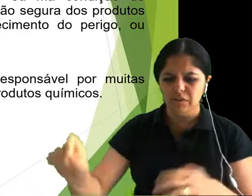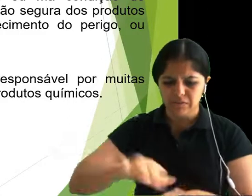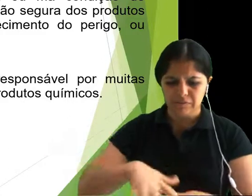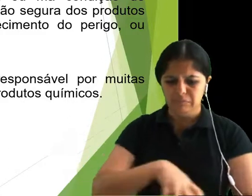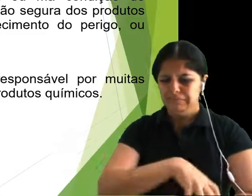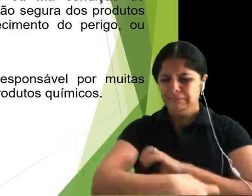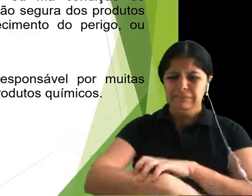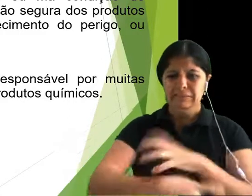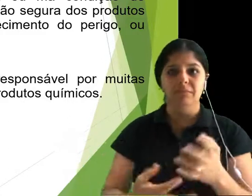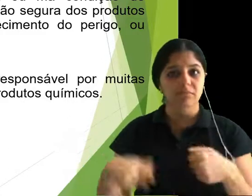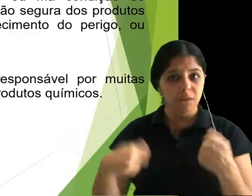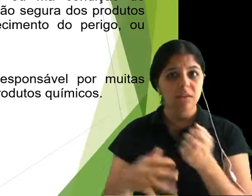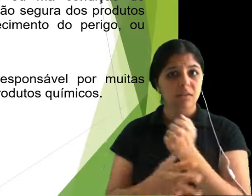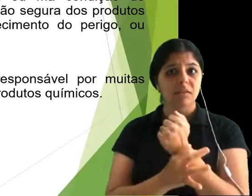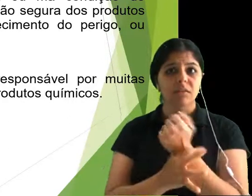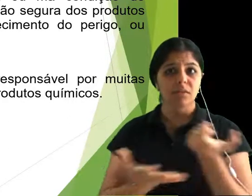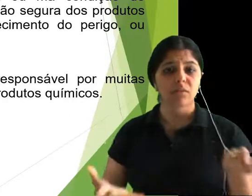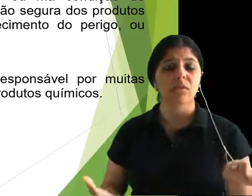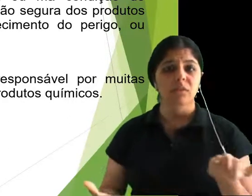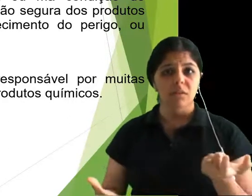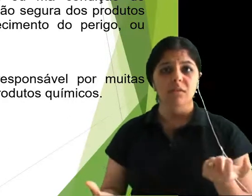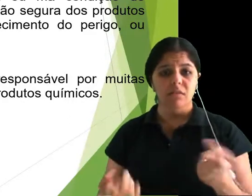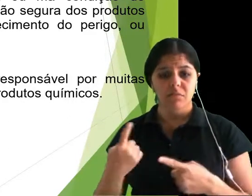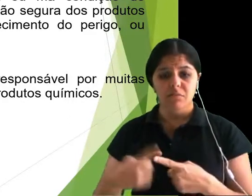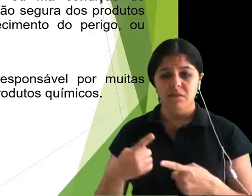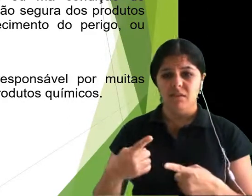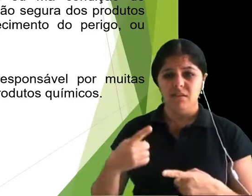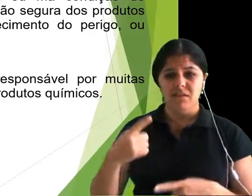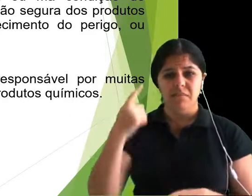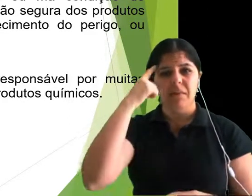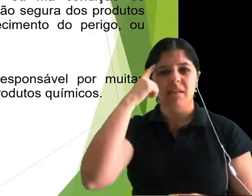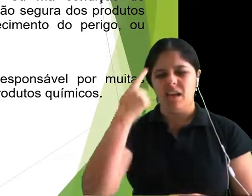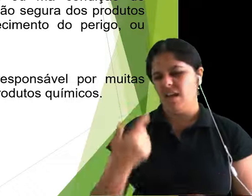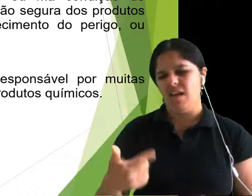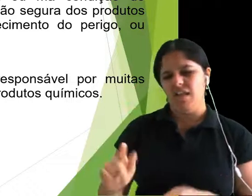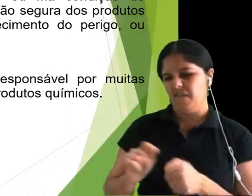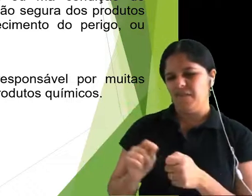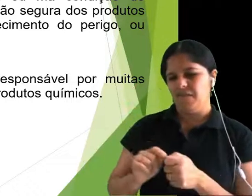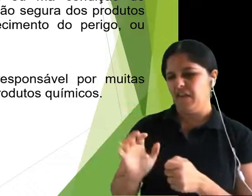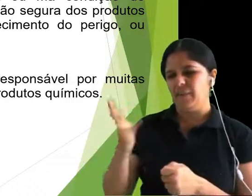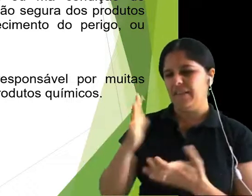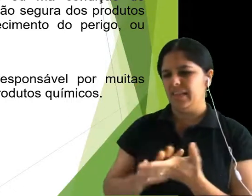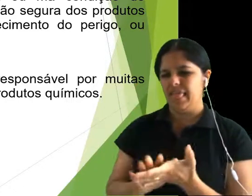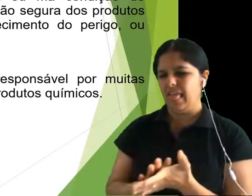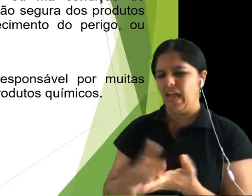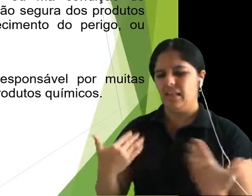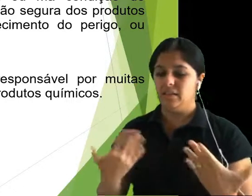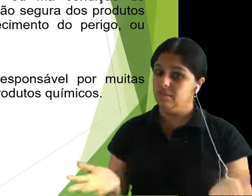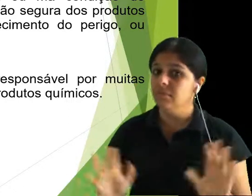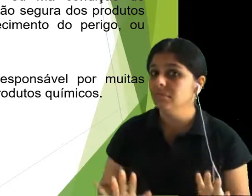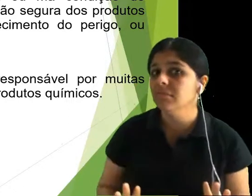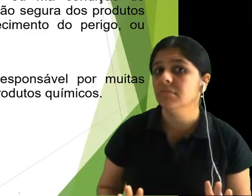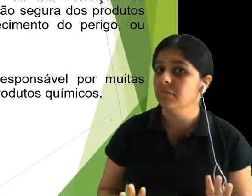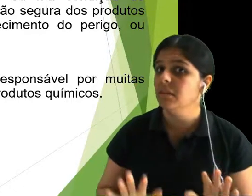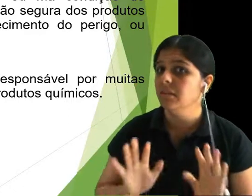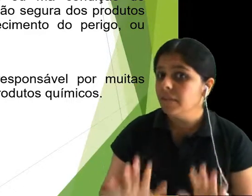proteger. Porque o mal da vez é a gente achar que nunca vai acontecer nada com a gente. Ok, nós temos que pensar assim.